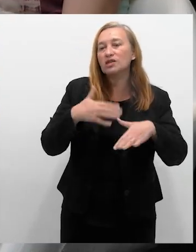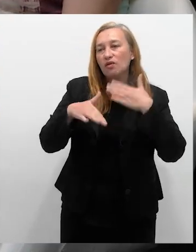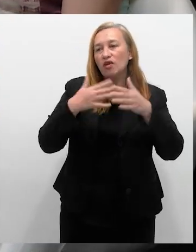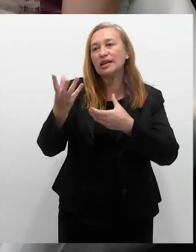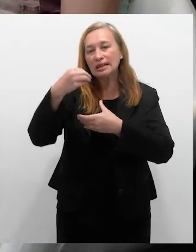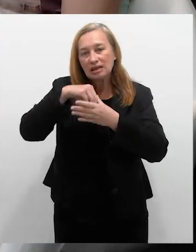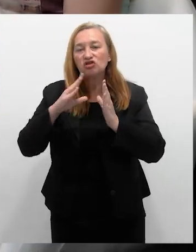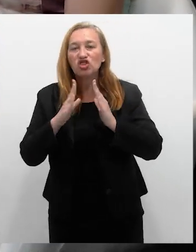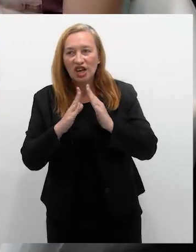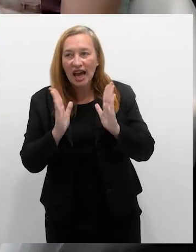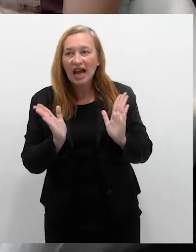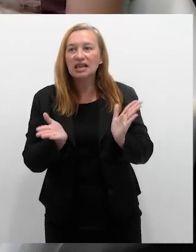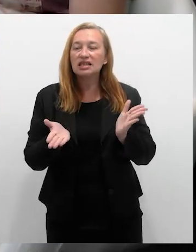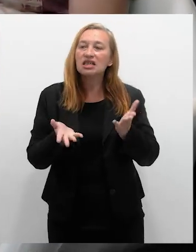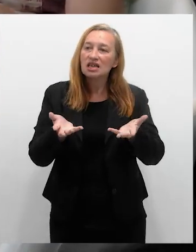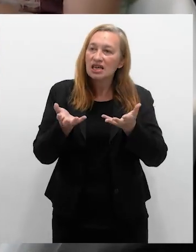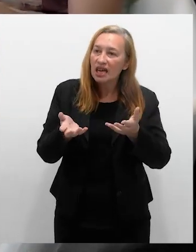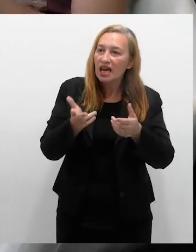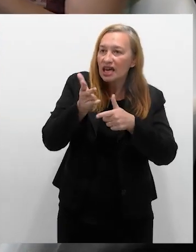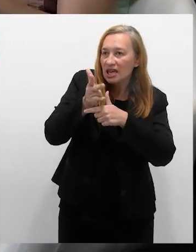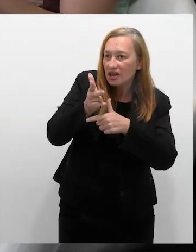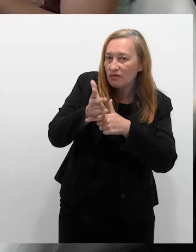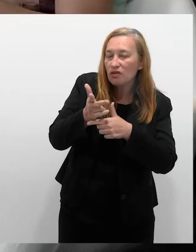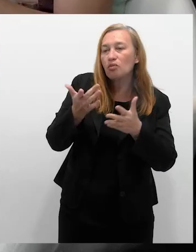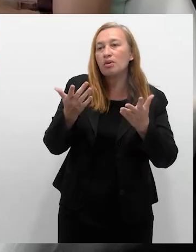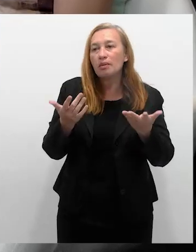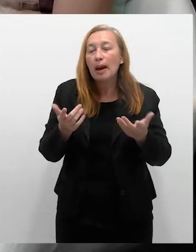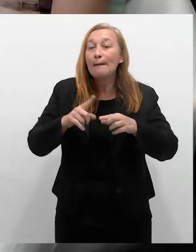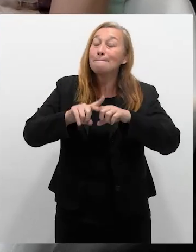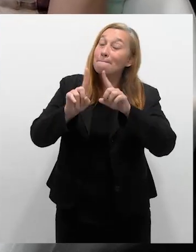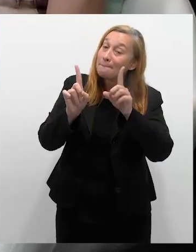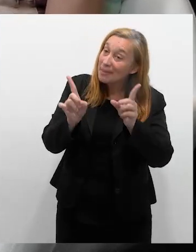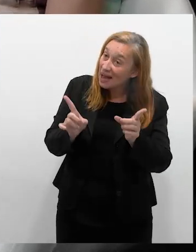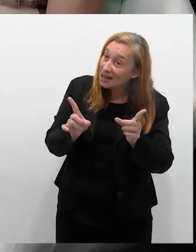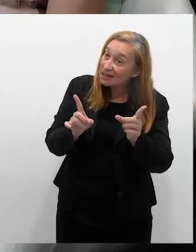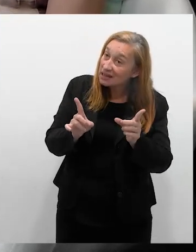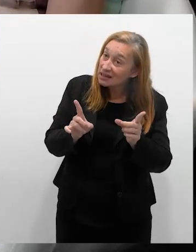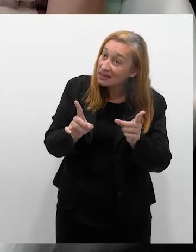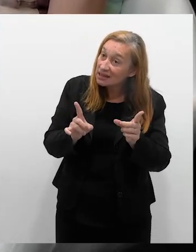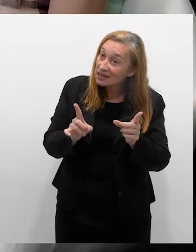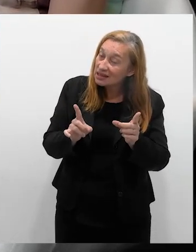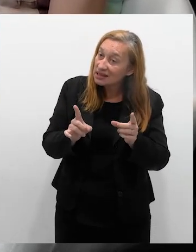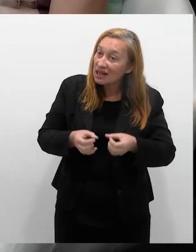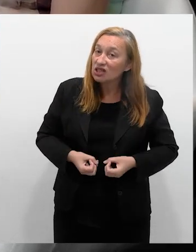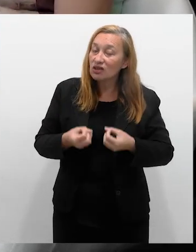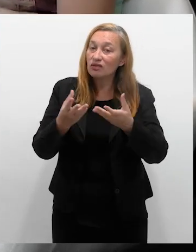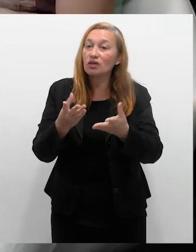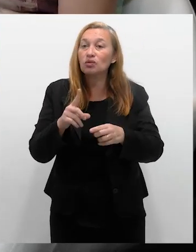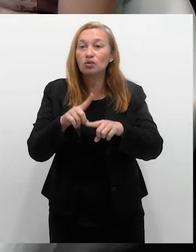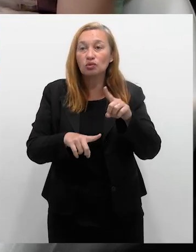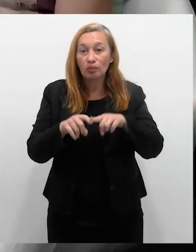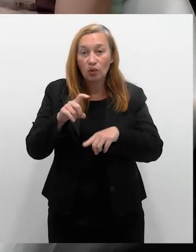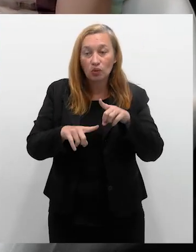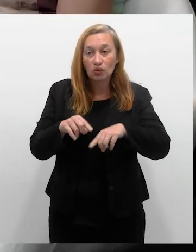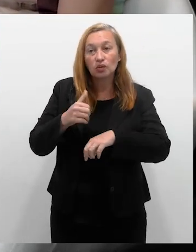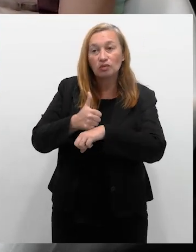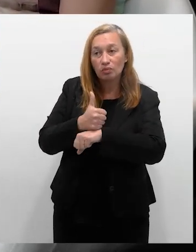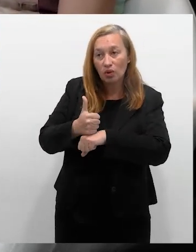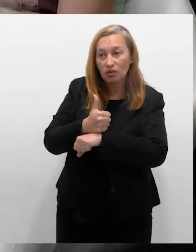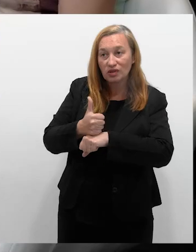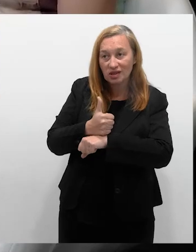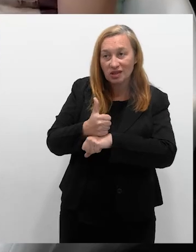eles podem desenvolver em casa, né? E aí a gente quer que filme um plano ou outro, mas a gente fornece esse